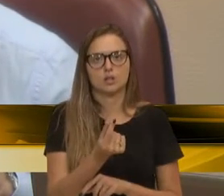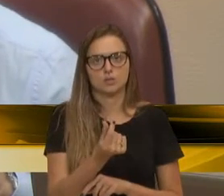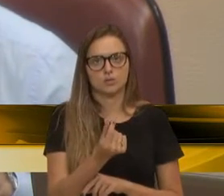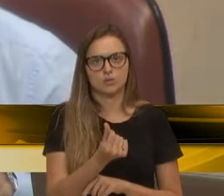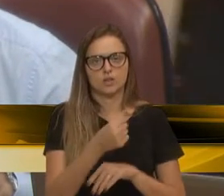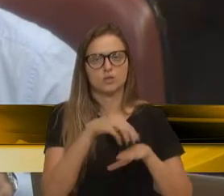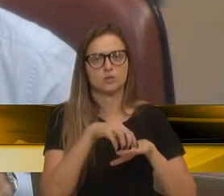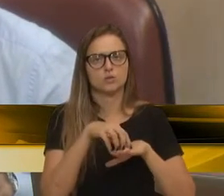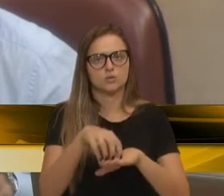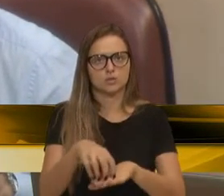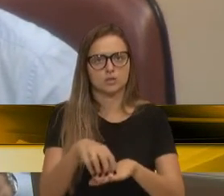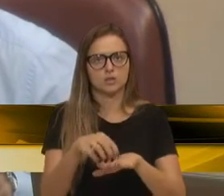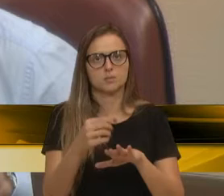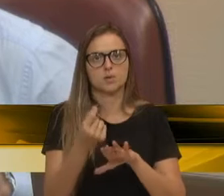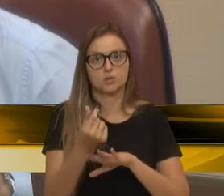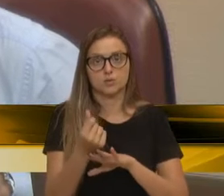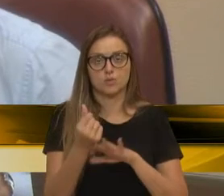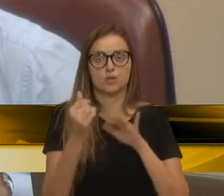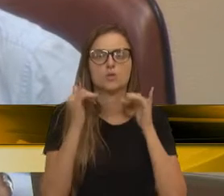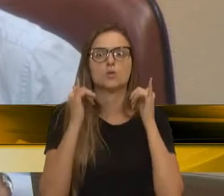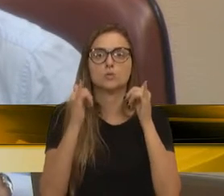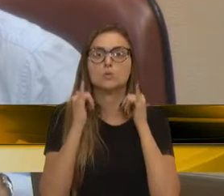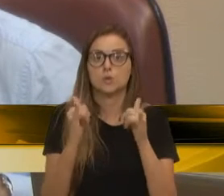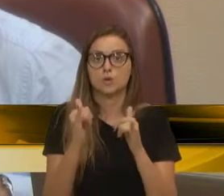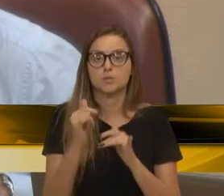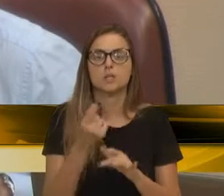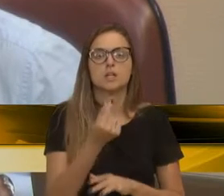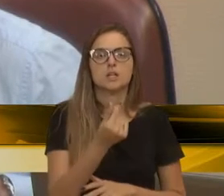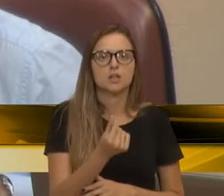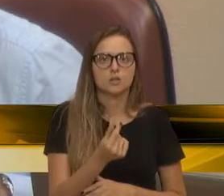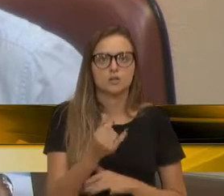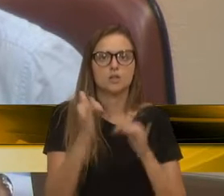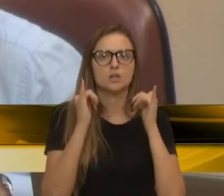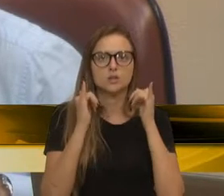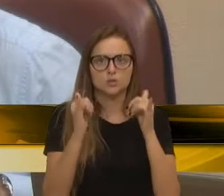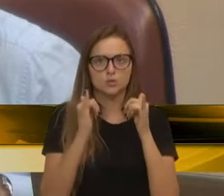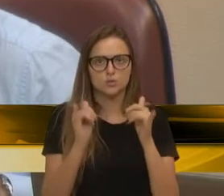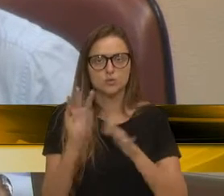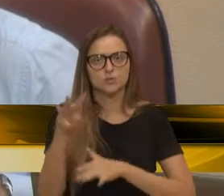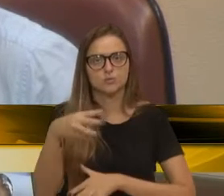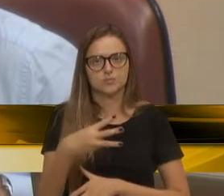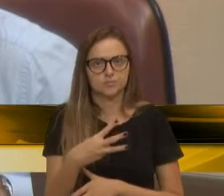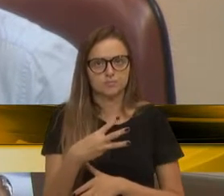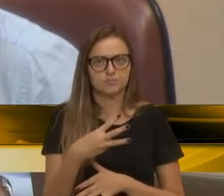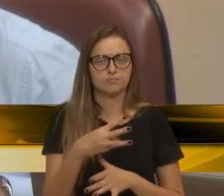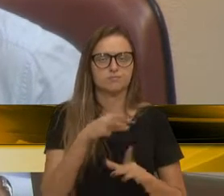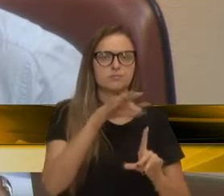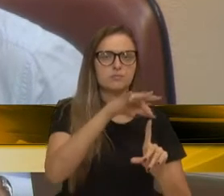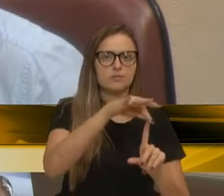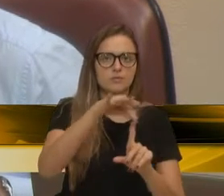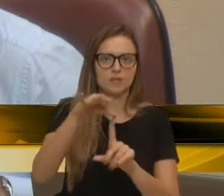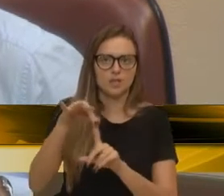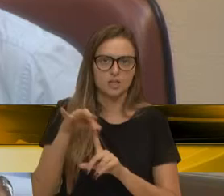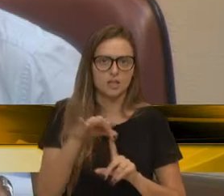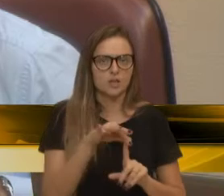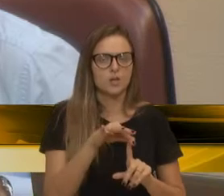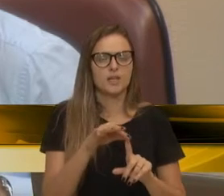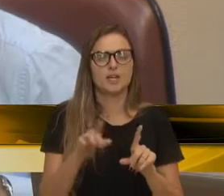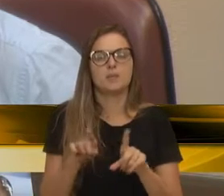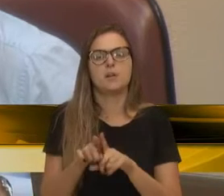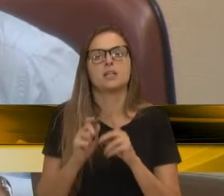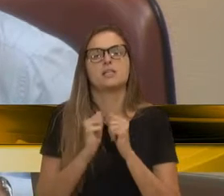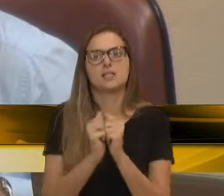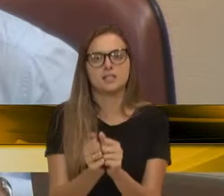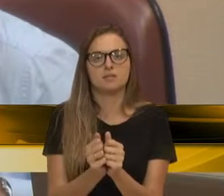coletivo tarifa pública e preço da tarifa das linhas interministerial terminais vincula senhor dá um